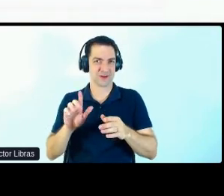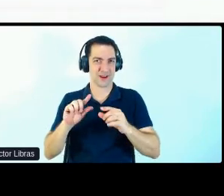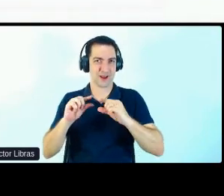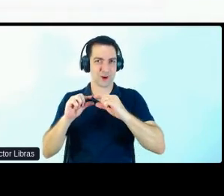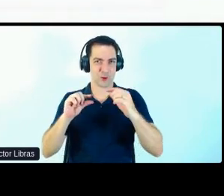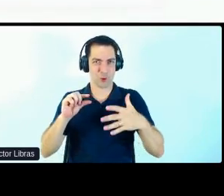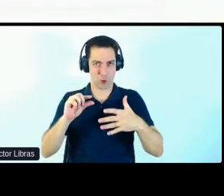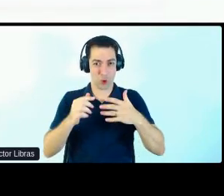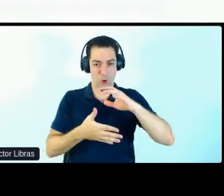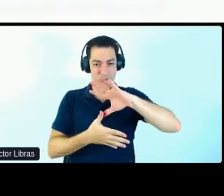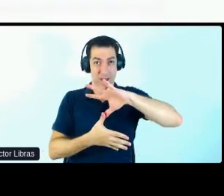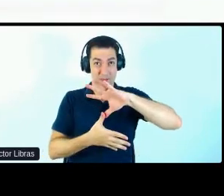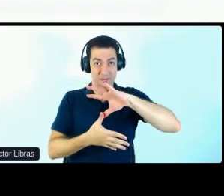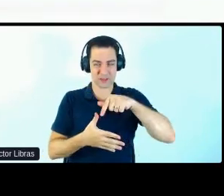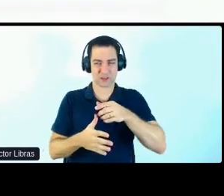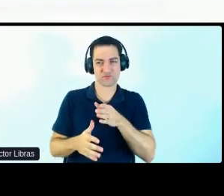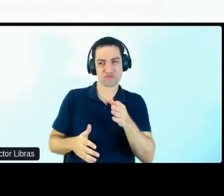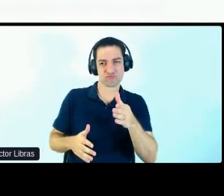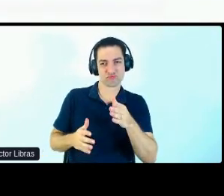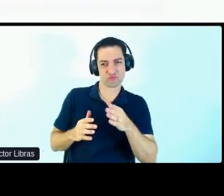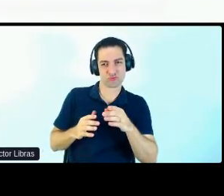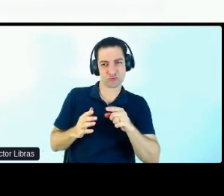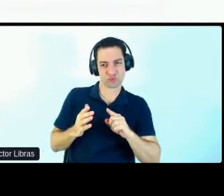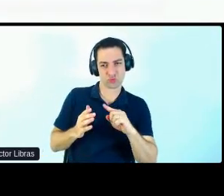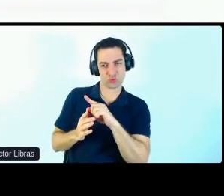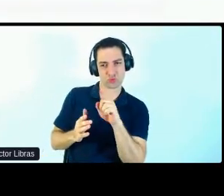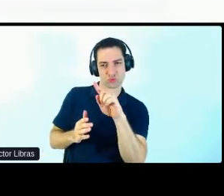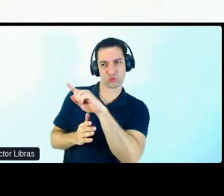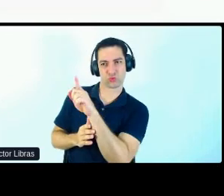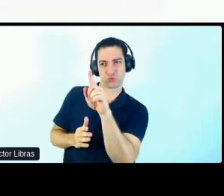eu vi uma proposta de